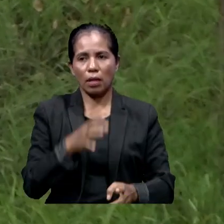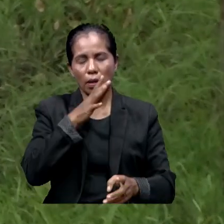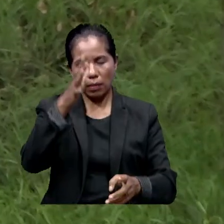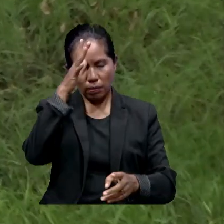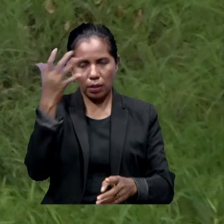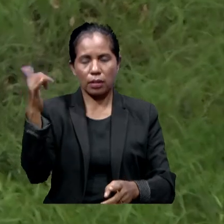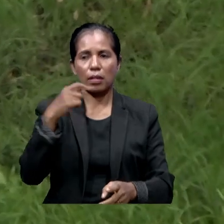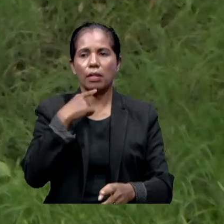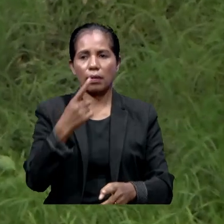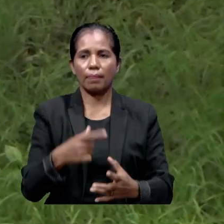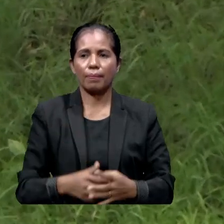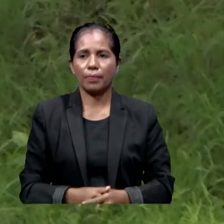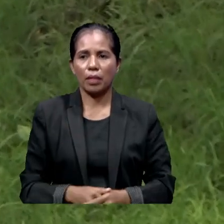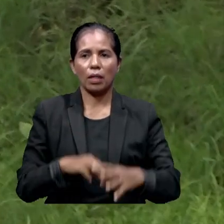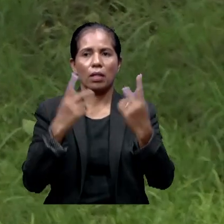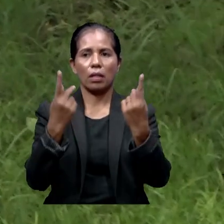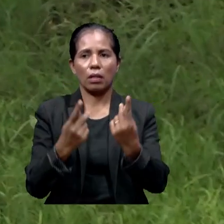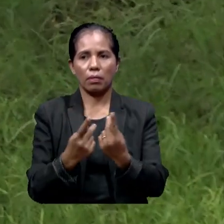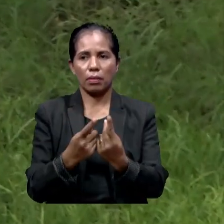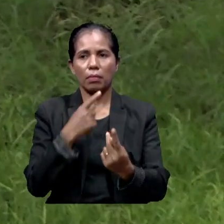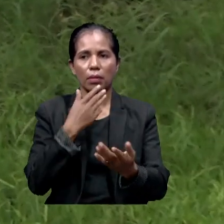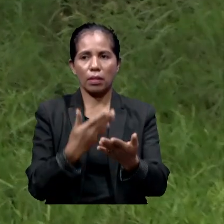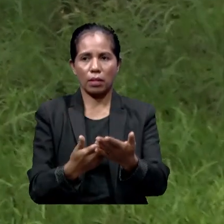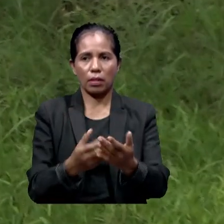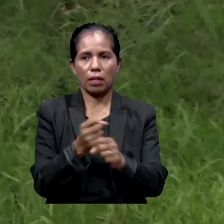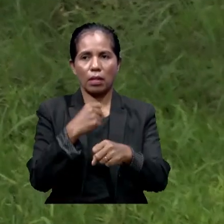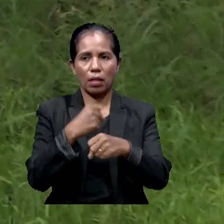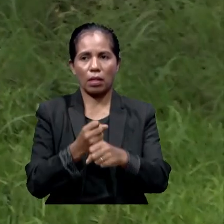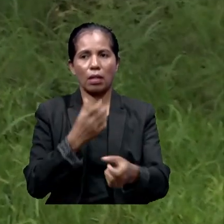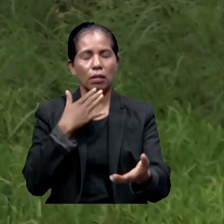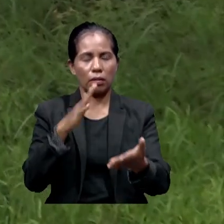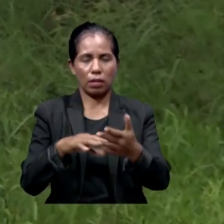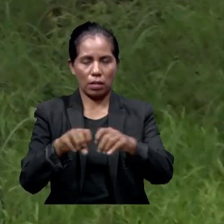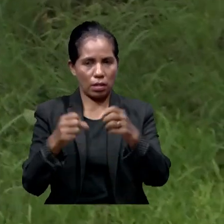sana kompannya ne visi dan dia ternyata halo buat no sabaraut fali